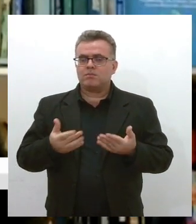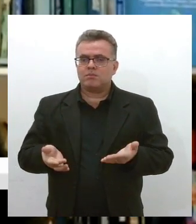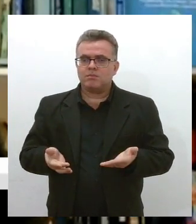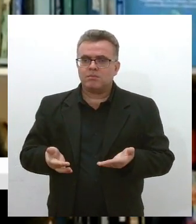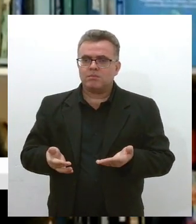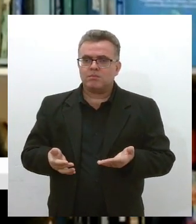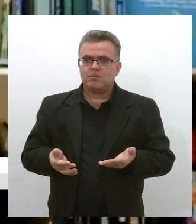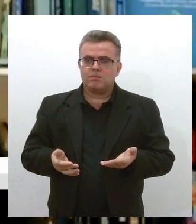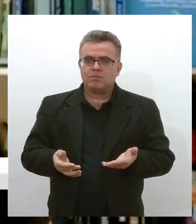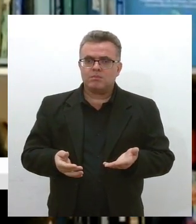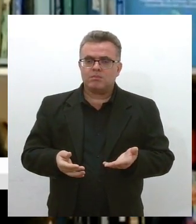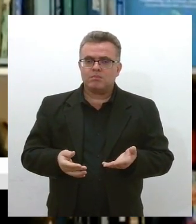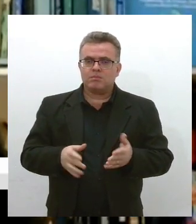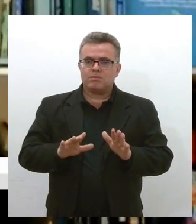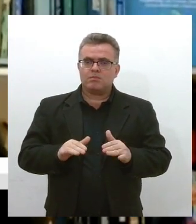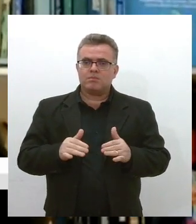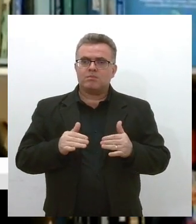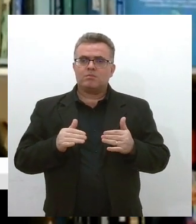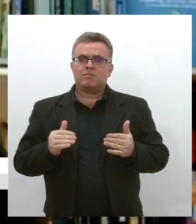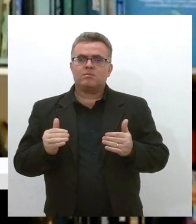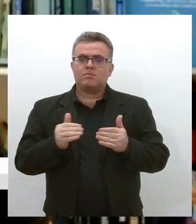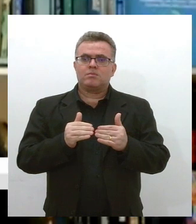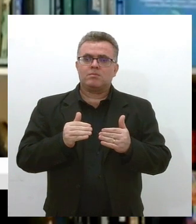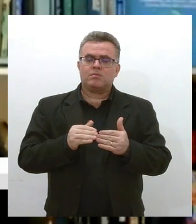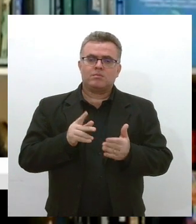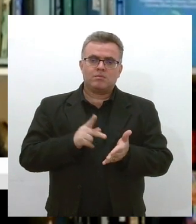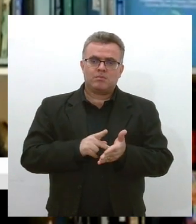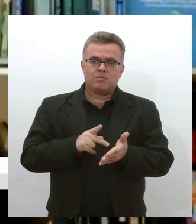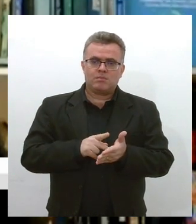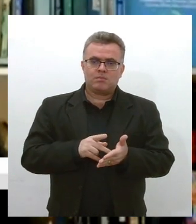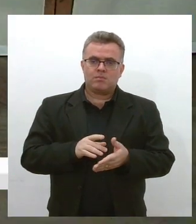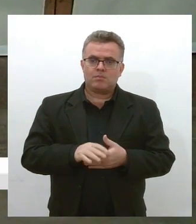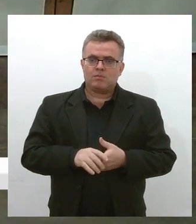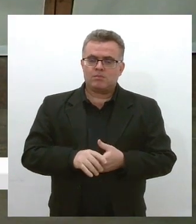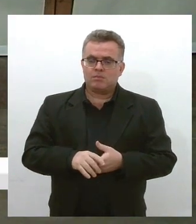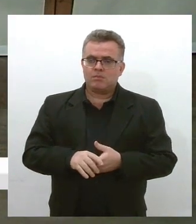é como se fosse uma espécie de espelho. Sim.